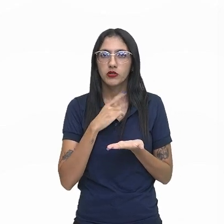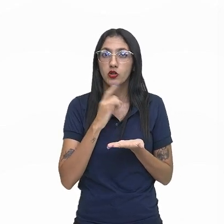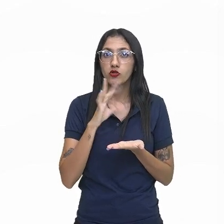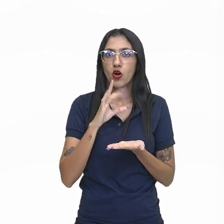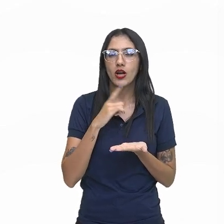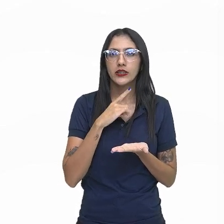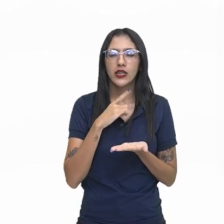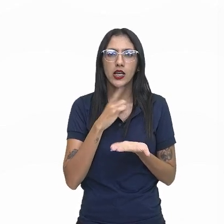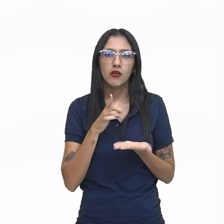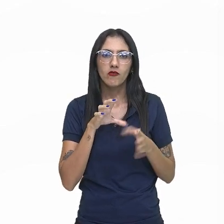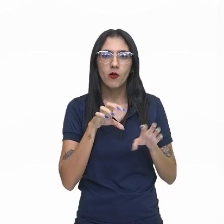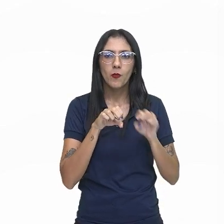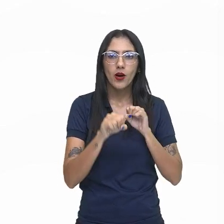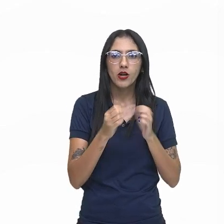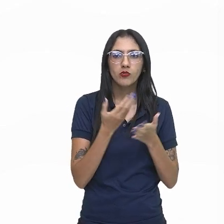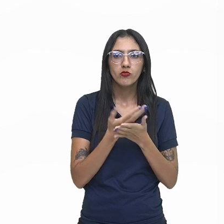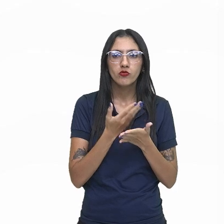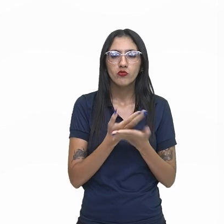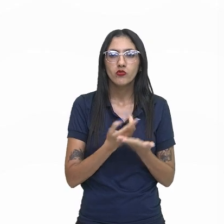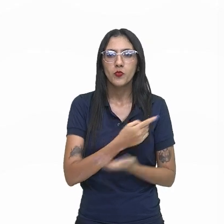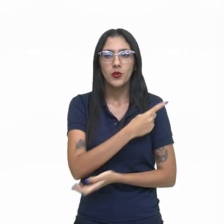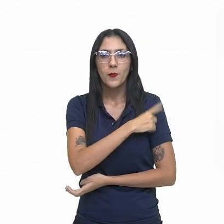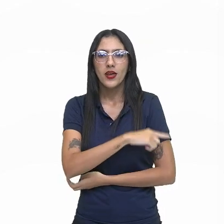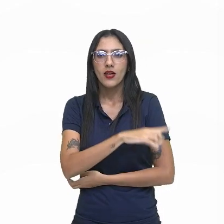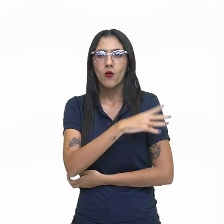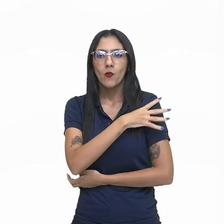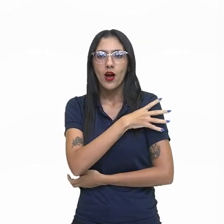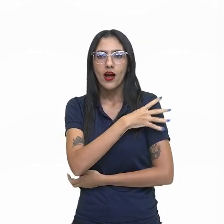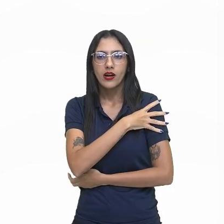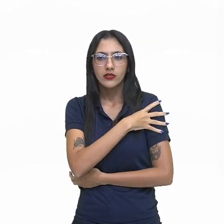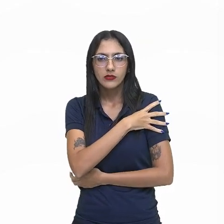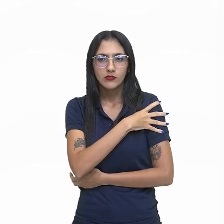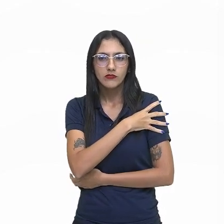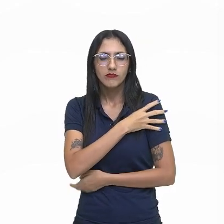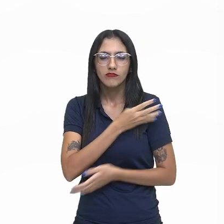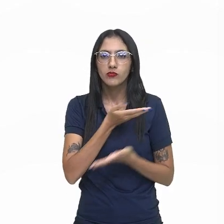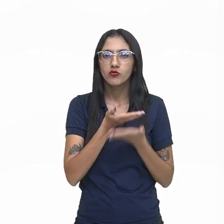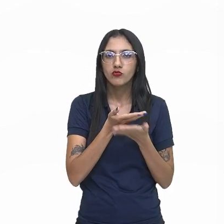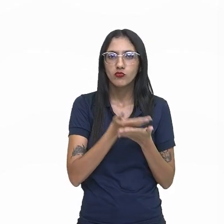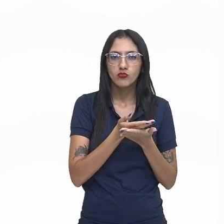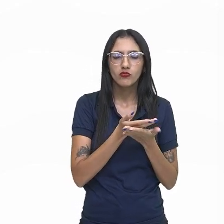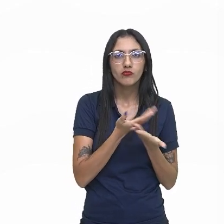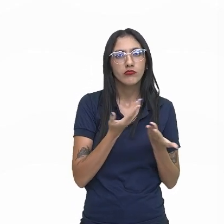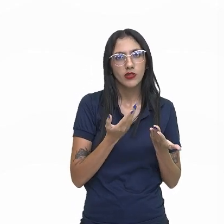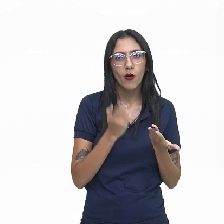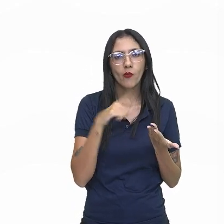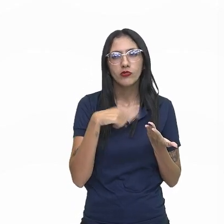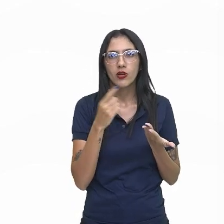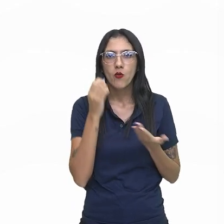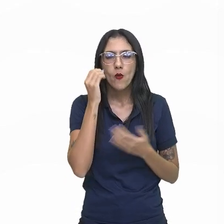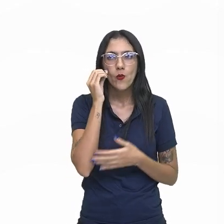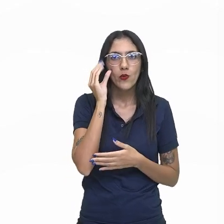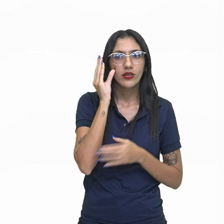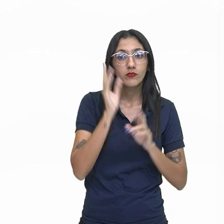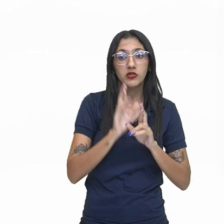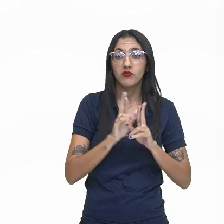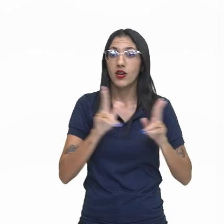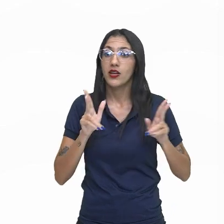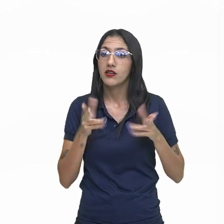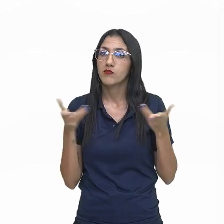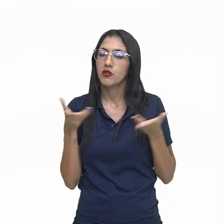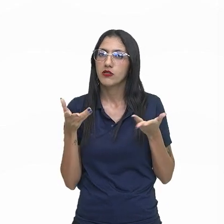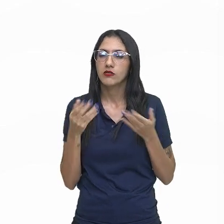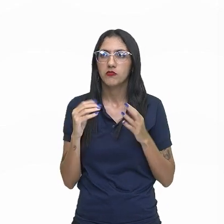exemplo, só até a 4ª série antiga, né, vai falar diferente de quem tem uma graduação